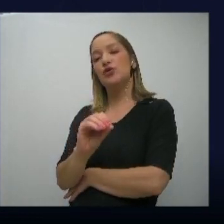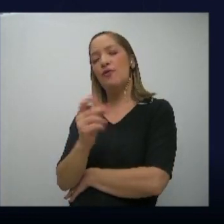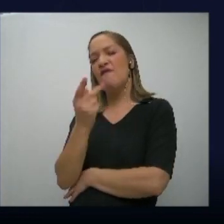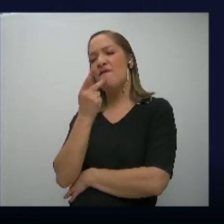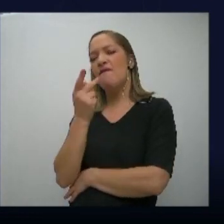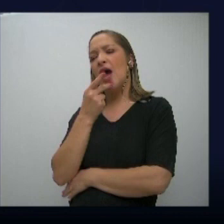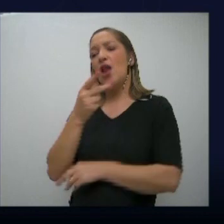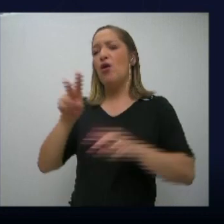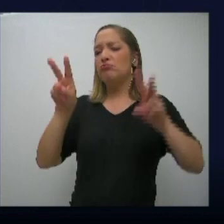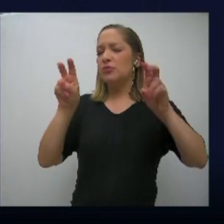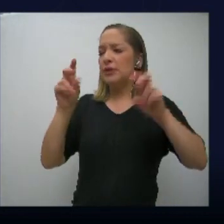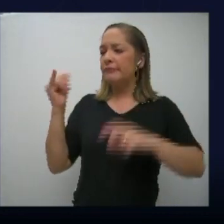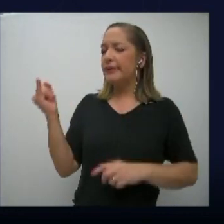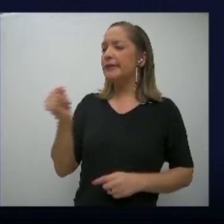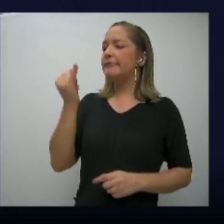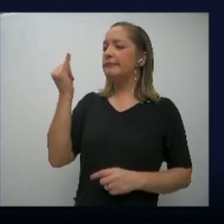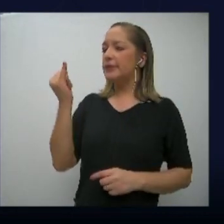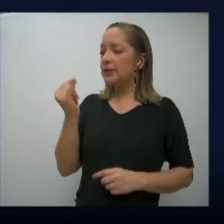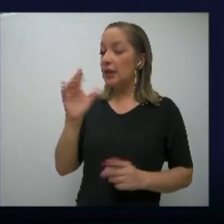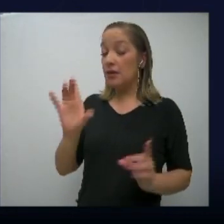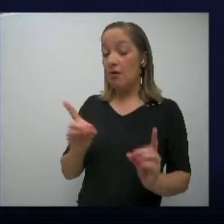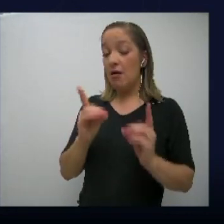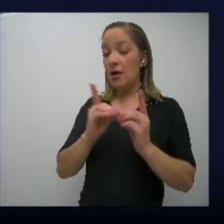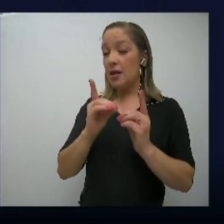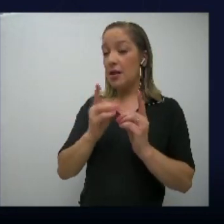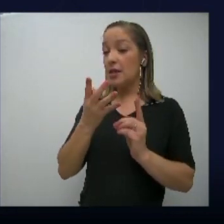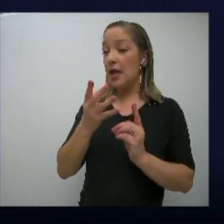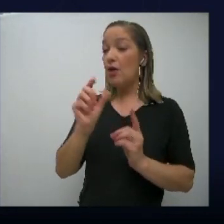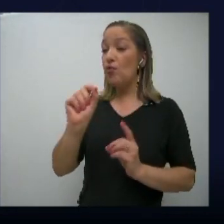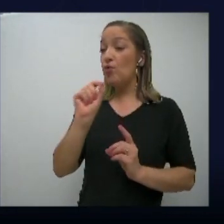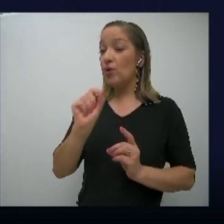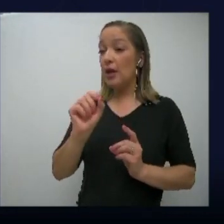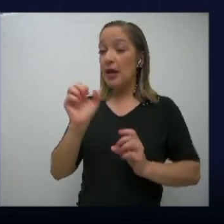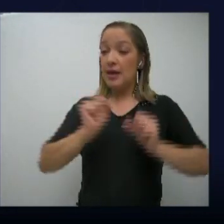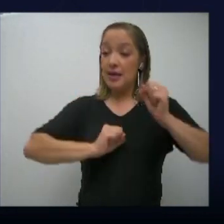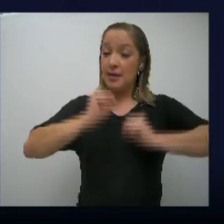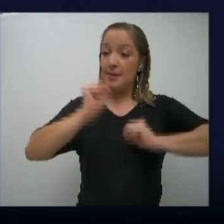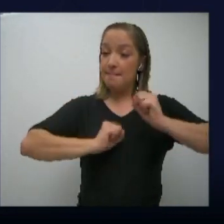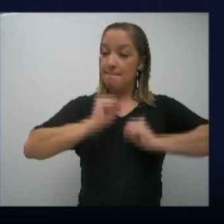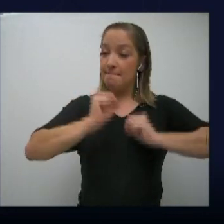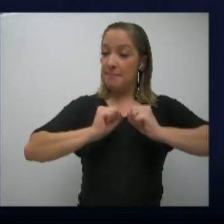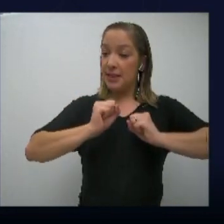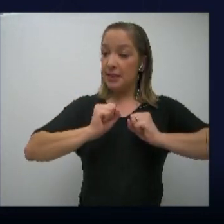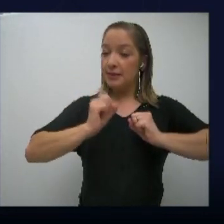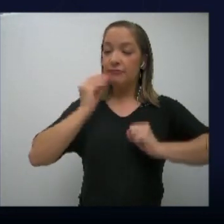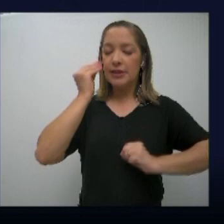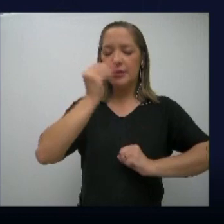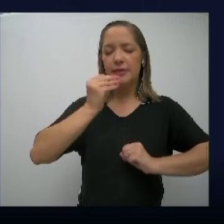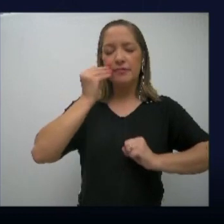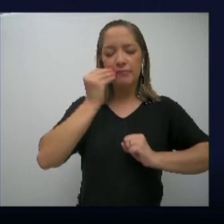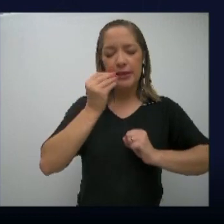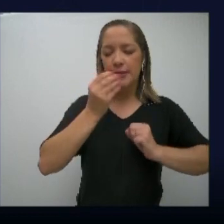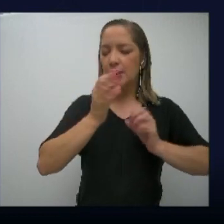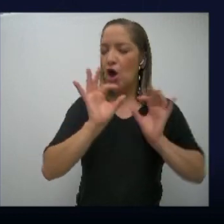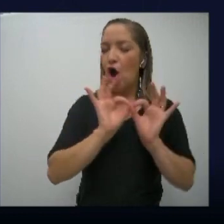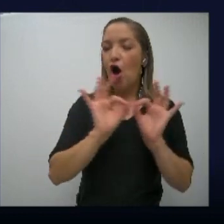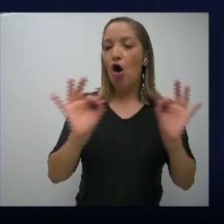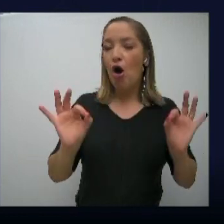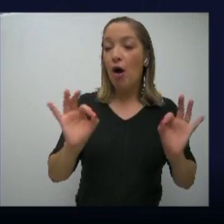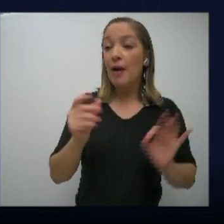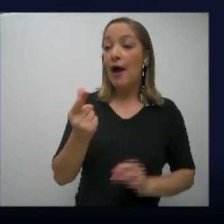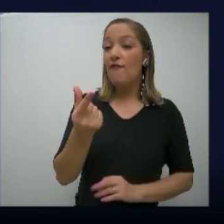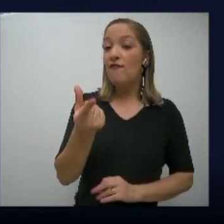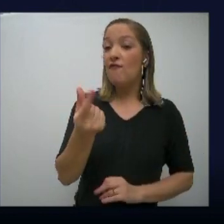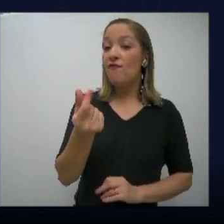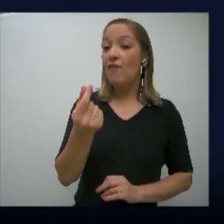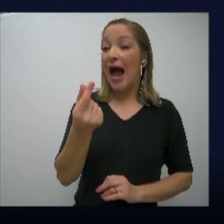cada vez mais os os clientes eles querem empresa e que Tragam experiências incríveis a peso extraordinário